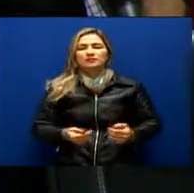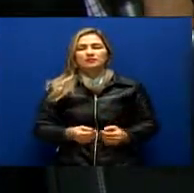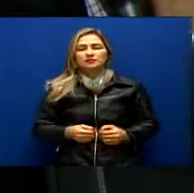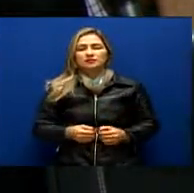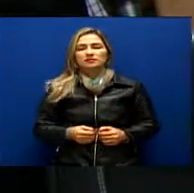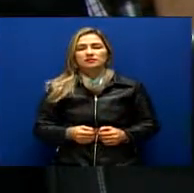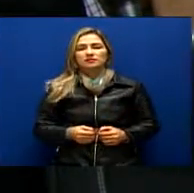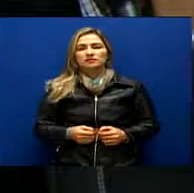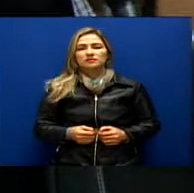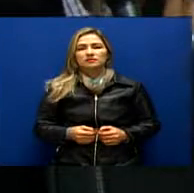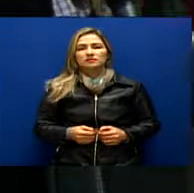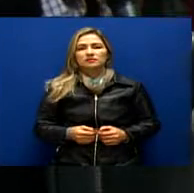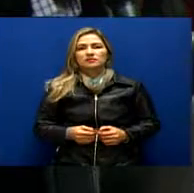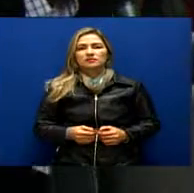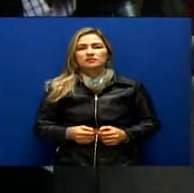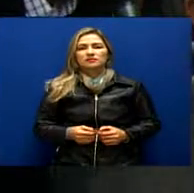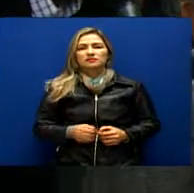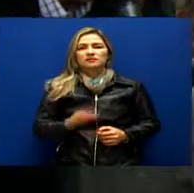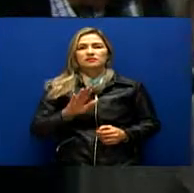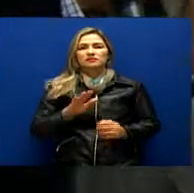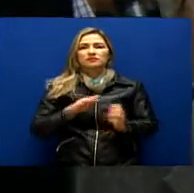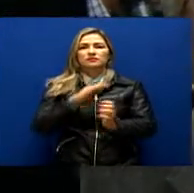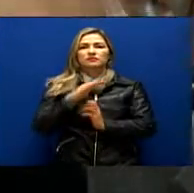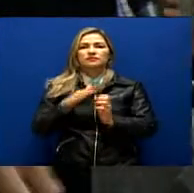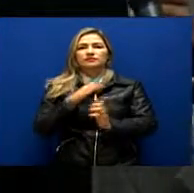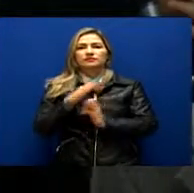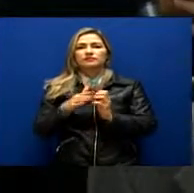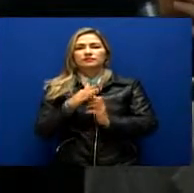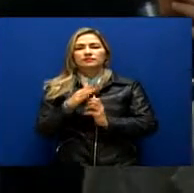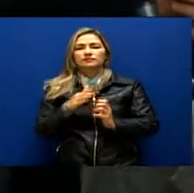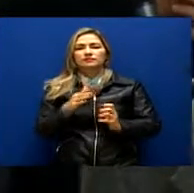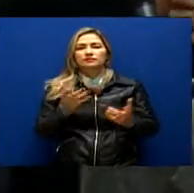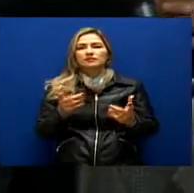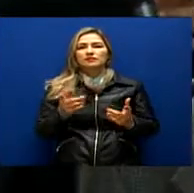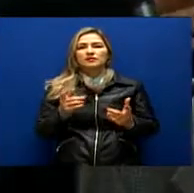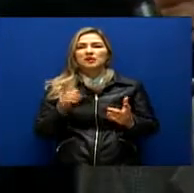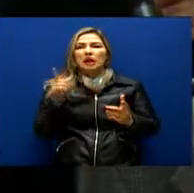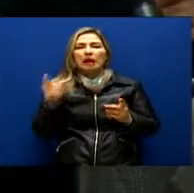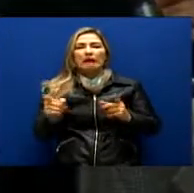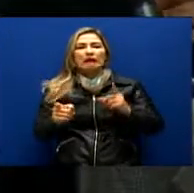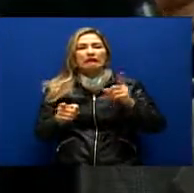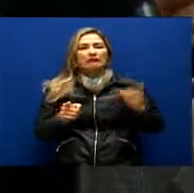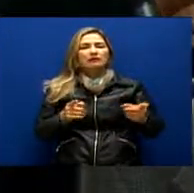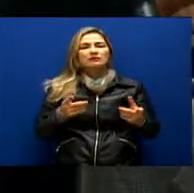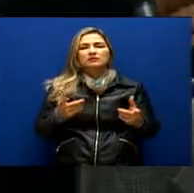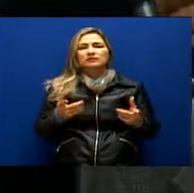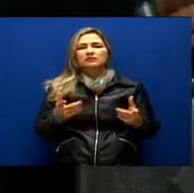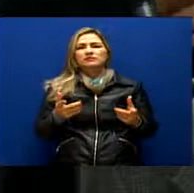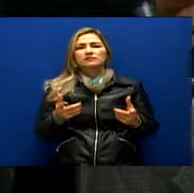Agora, a funerária, seja a A ou a B, eles têm que